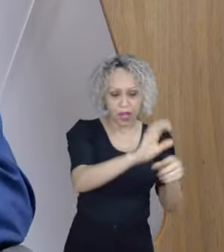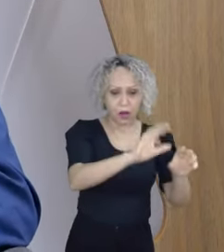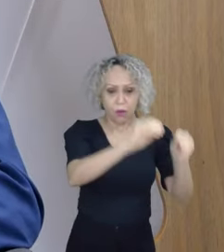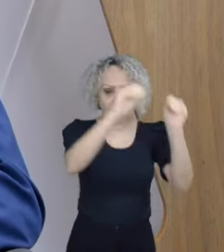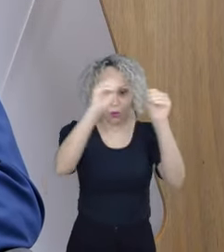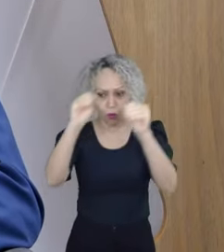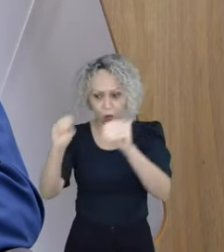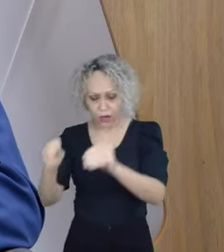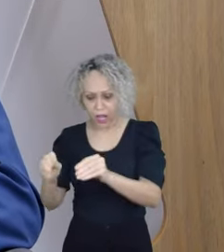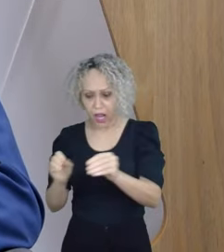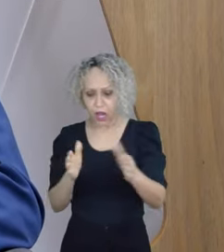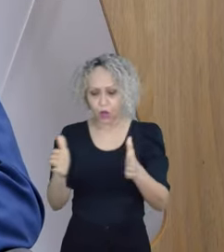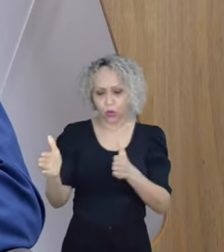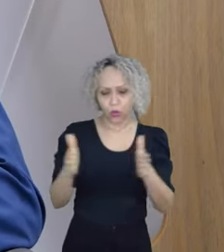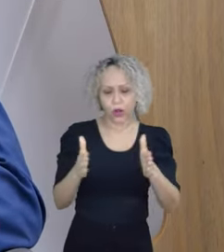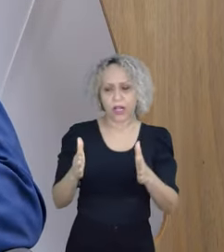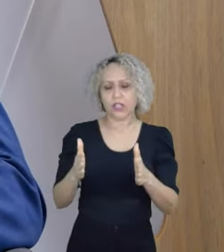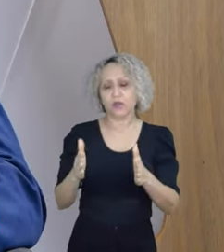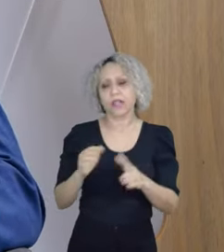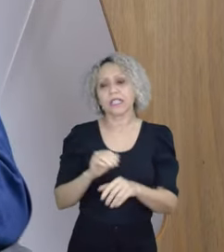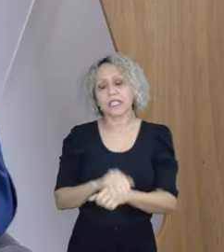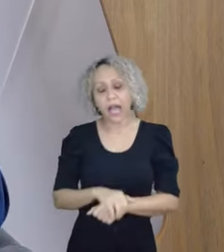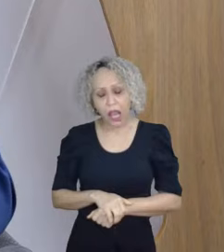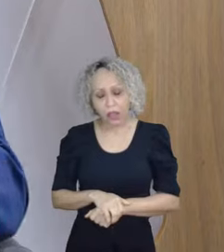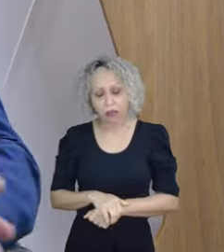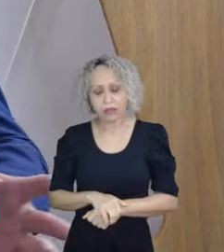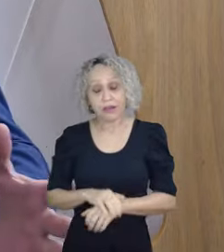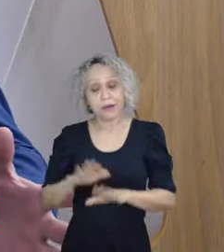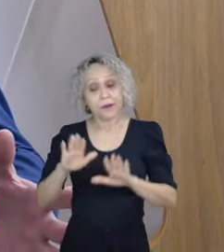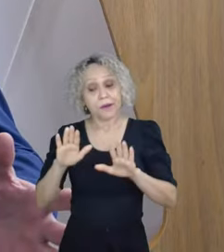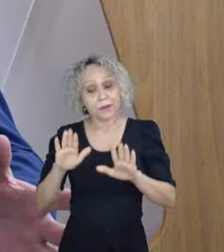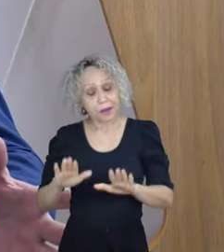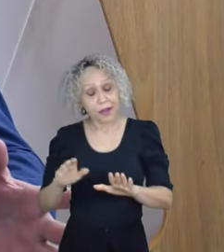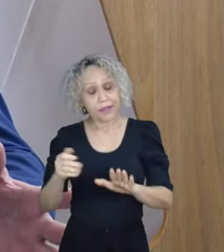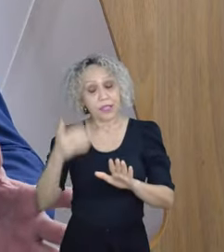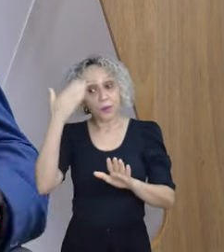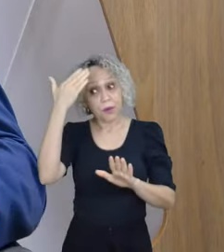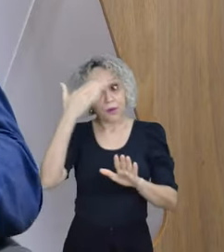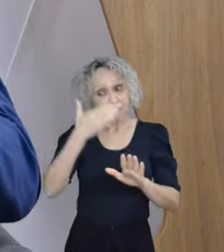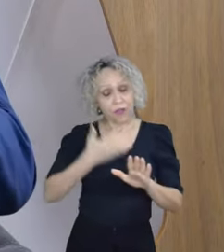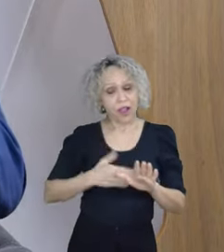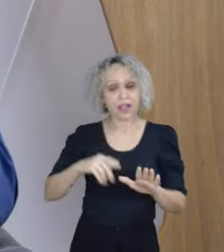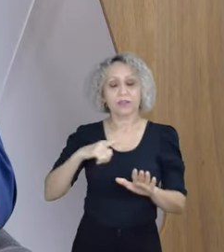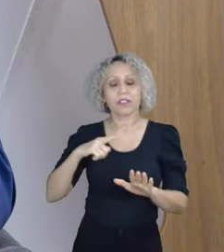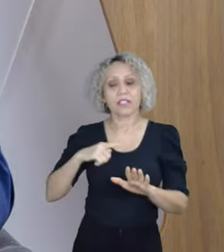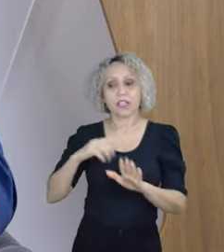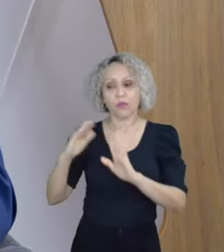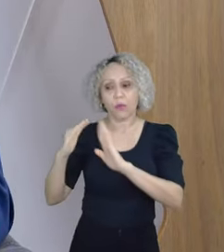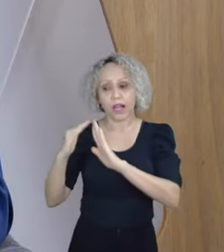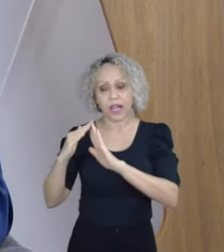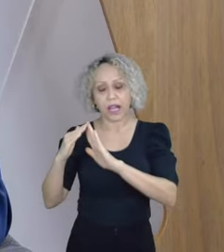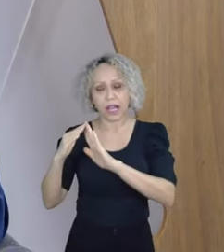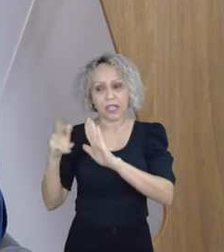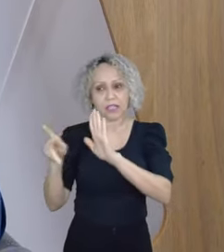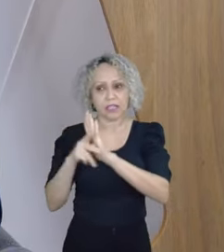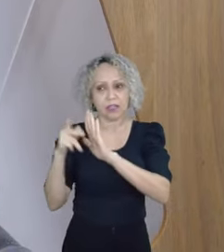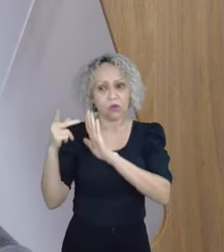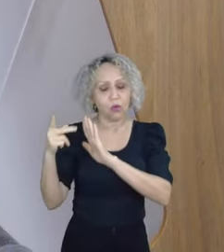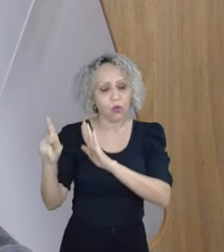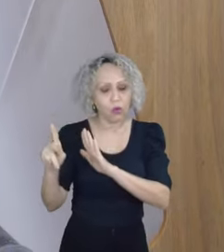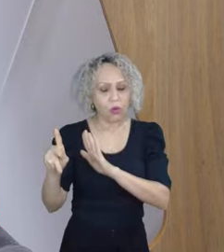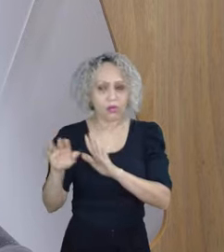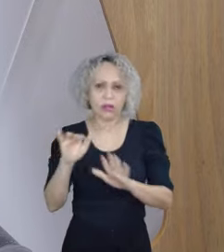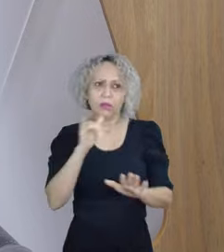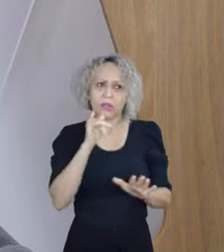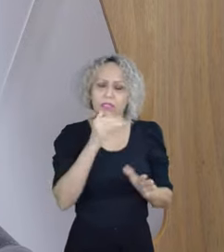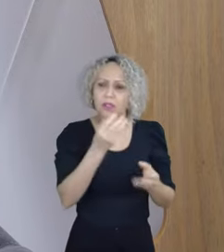ou naquele outro município. Então é óbvio que dá um prejuízo muito grande, né, a quem elegeu, do estado que a pessoa está deixando